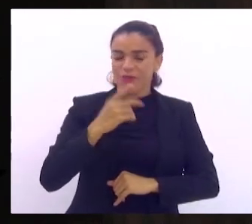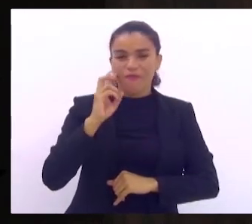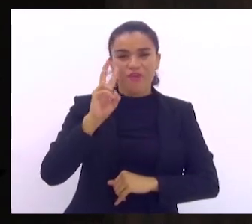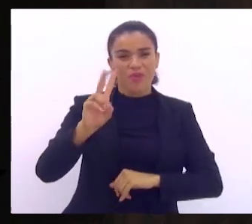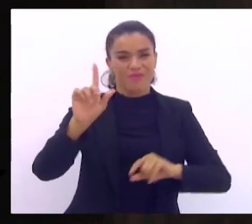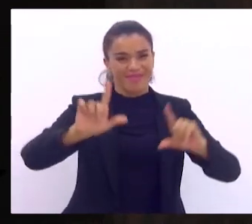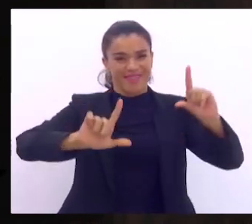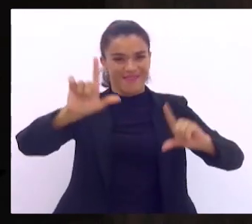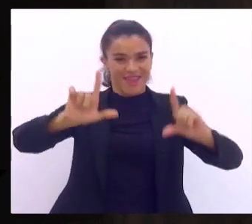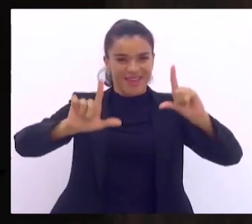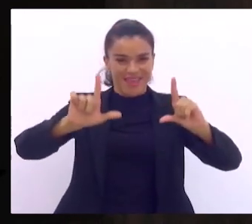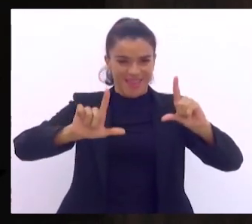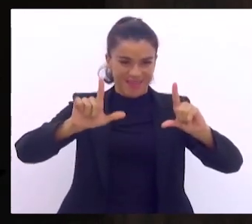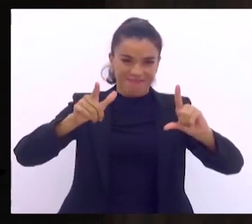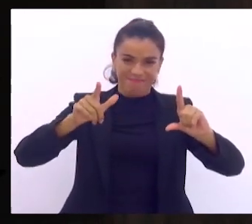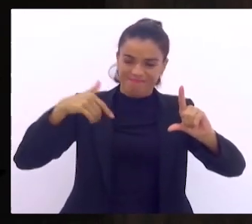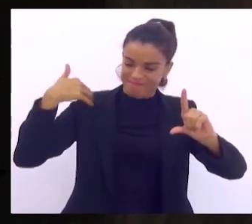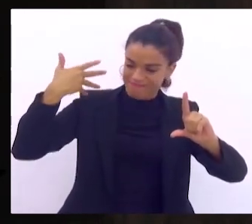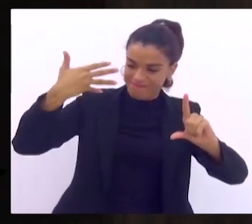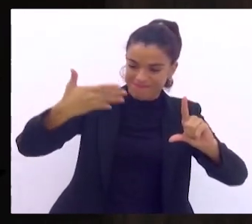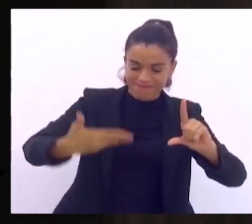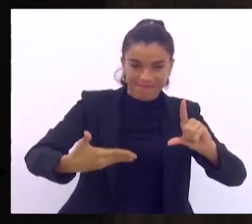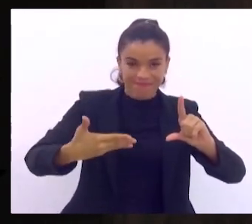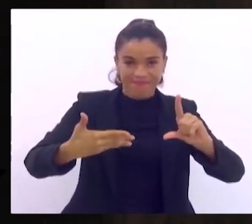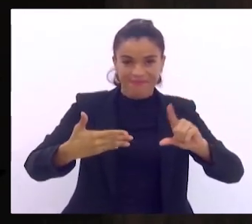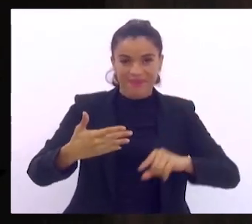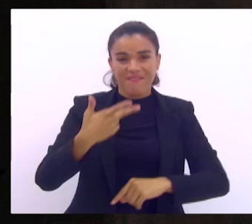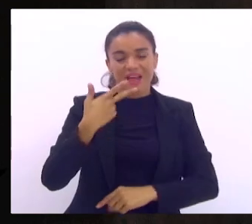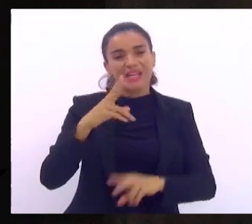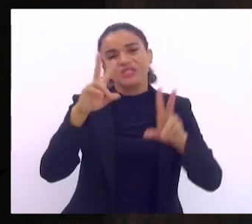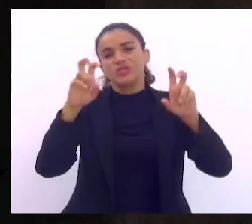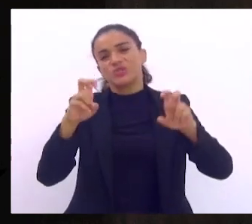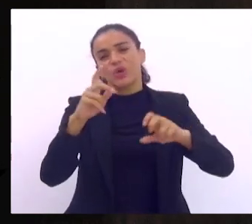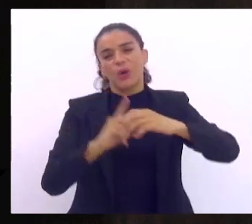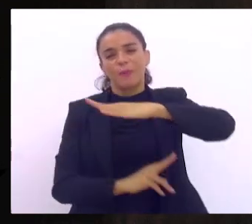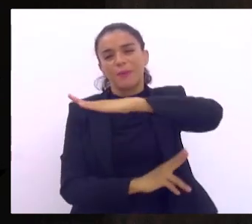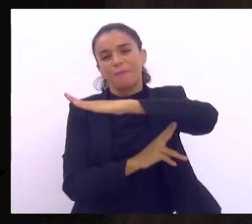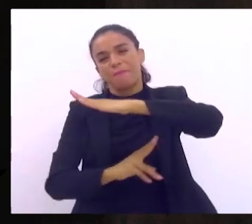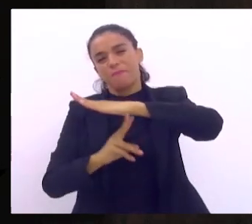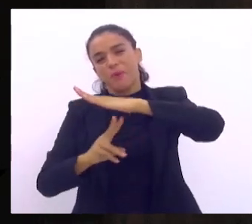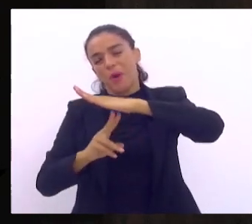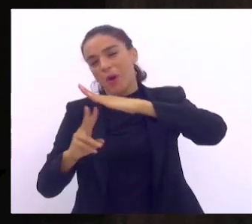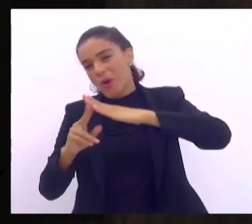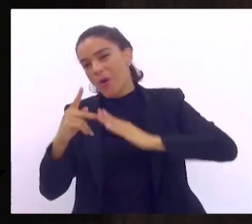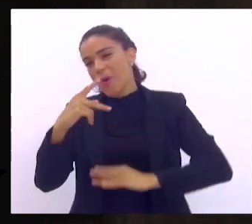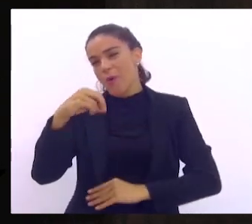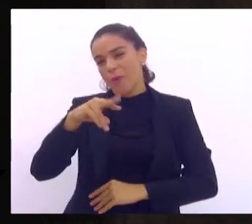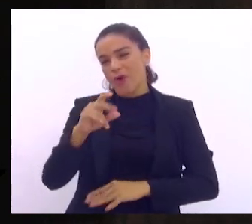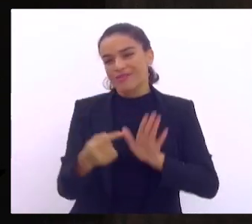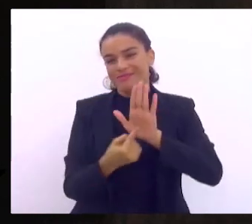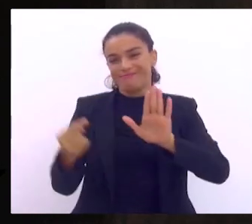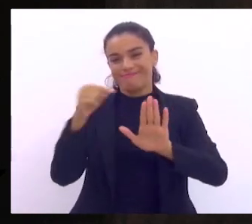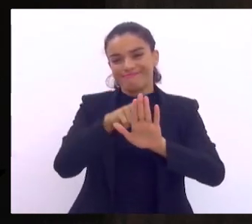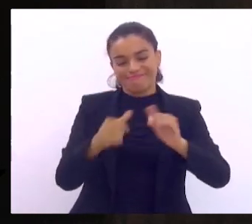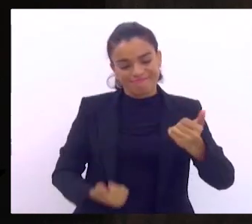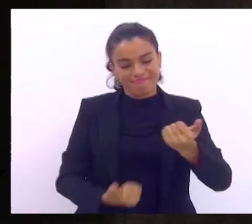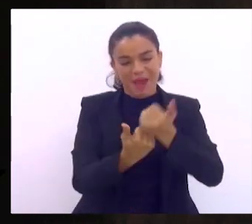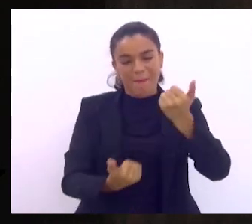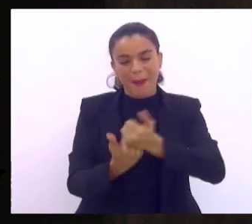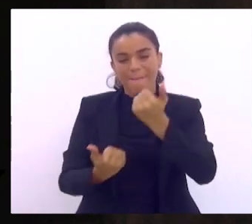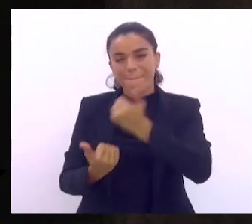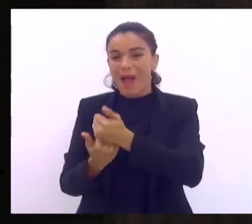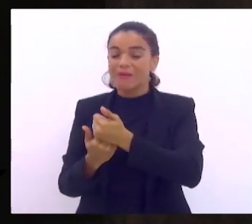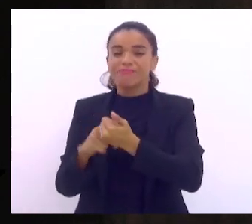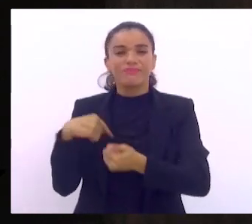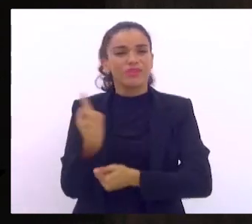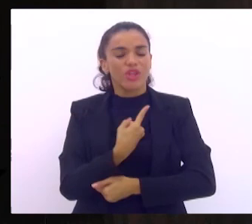dias. Essas pontes, elas se fortalecem a cada momento em que nós nos reencontramos